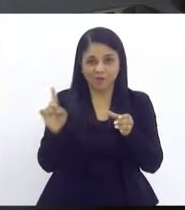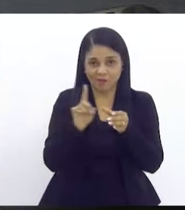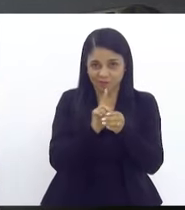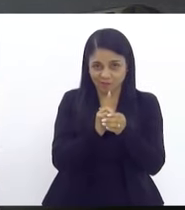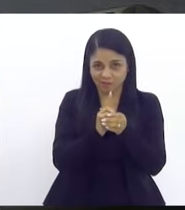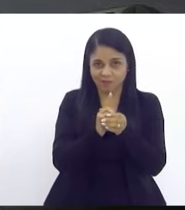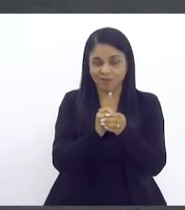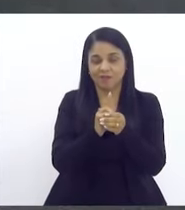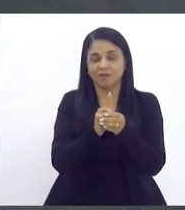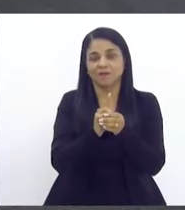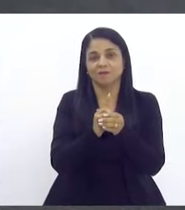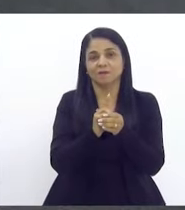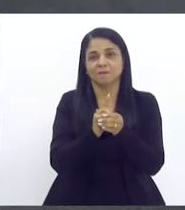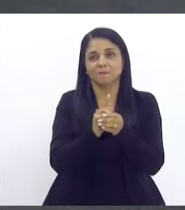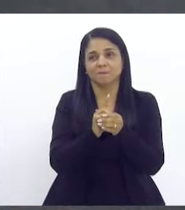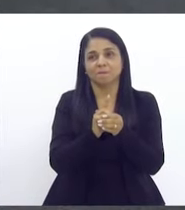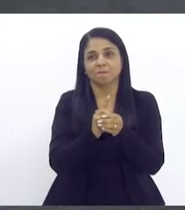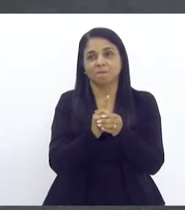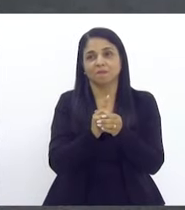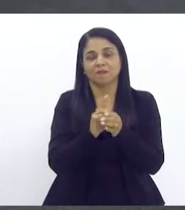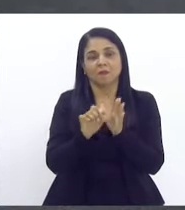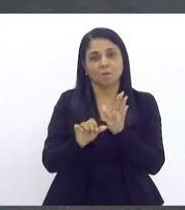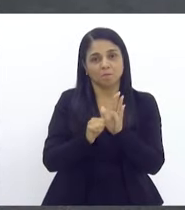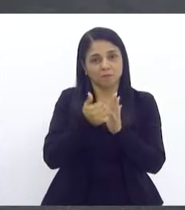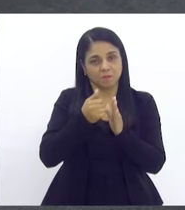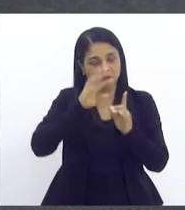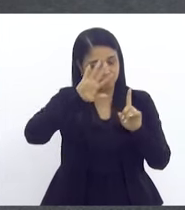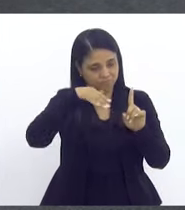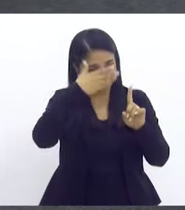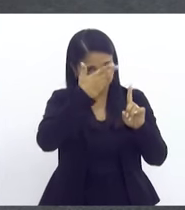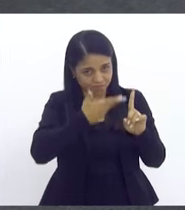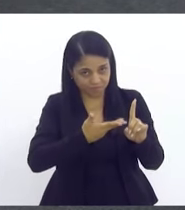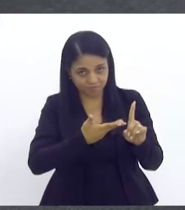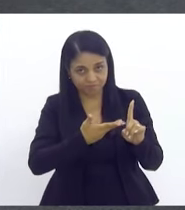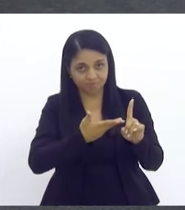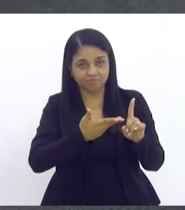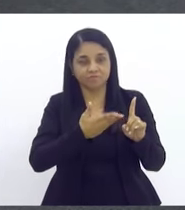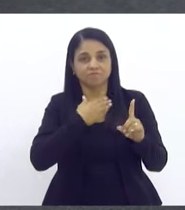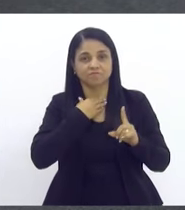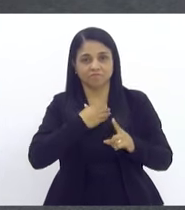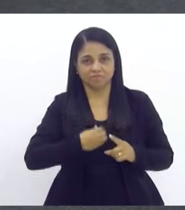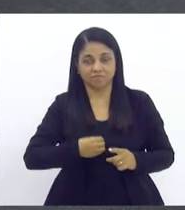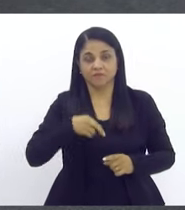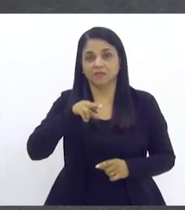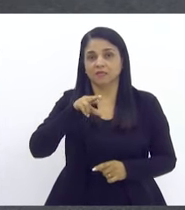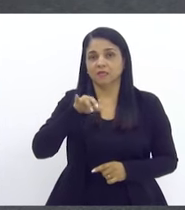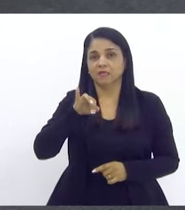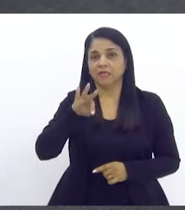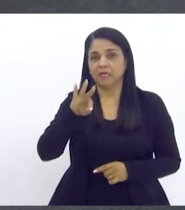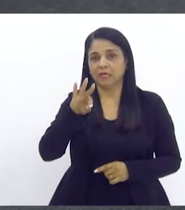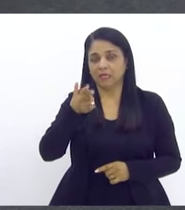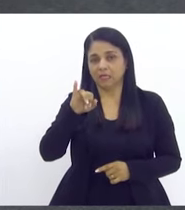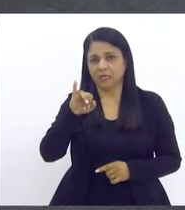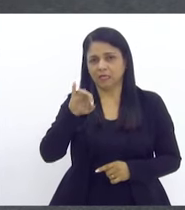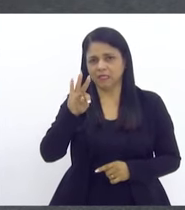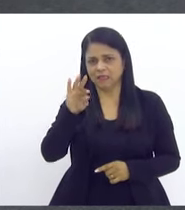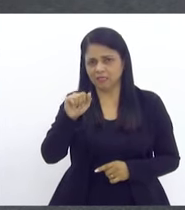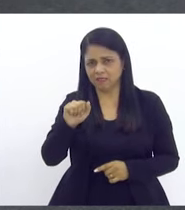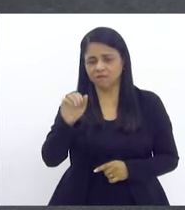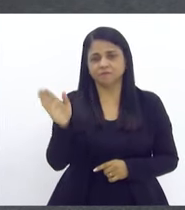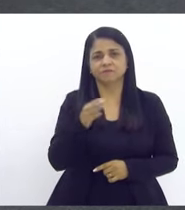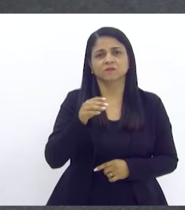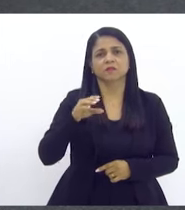Primeiro, congratular a honraria concedida à queridíssima Rita Von Hunt, à doutora